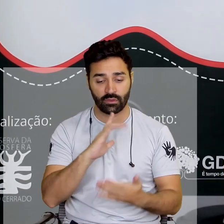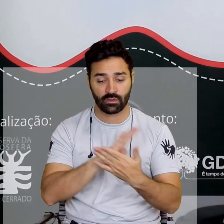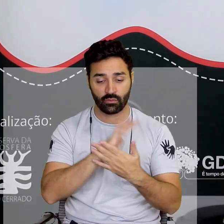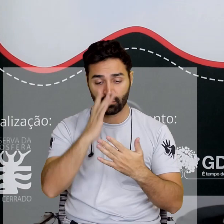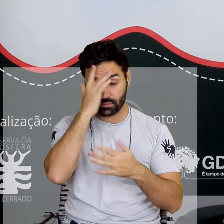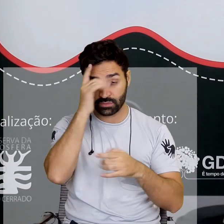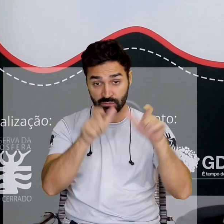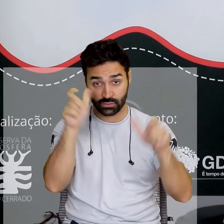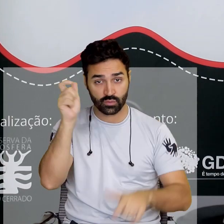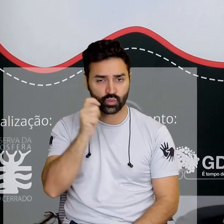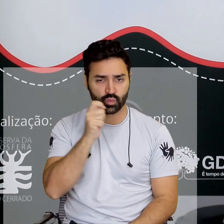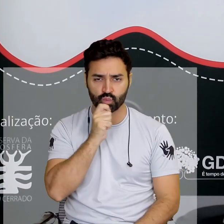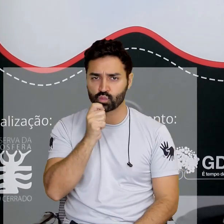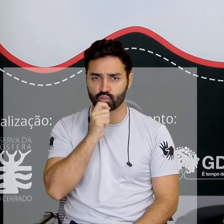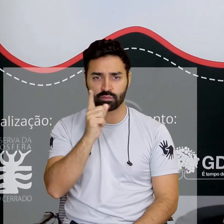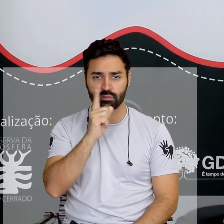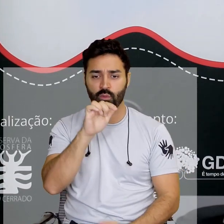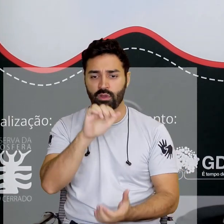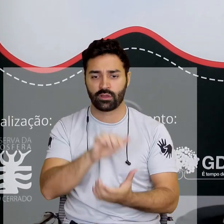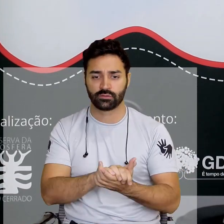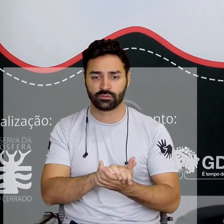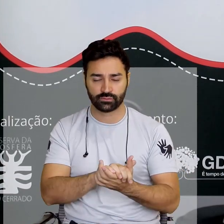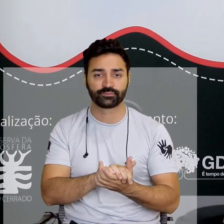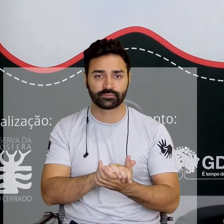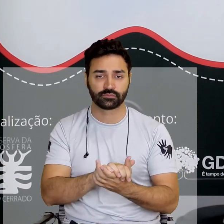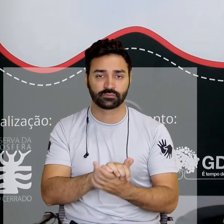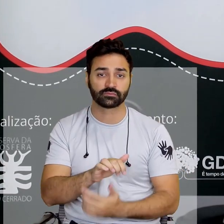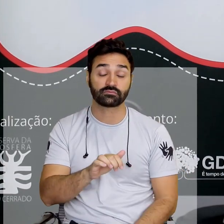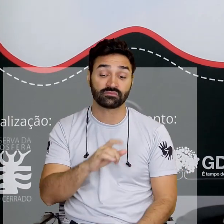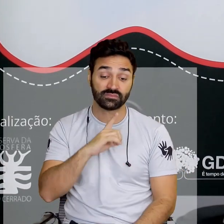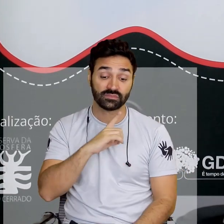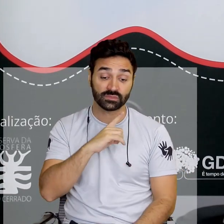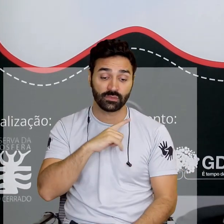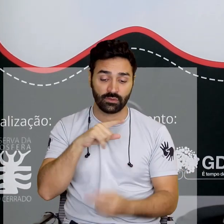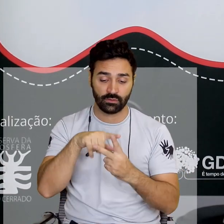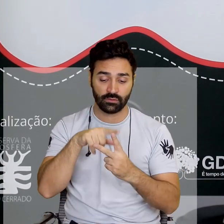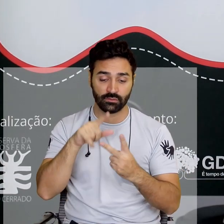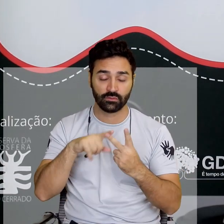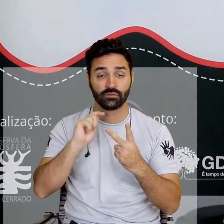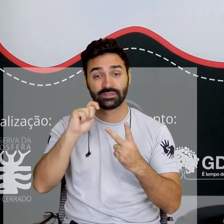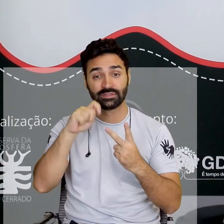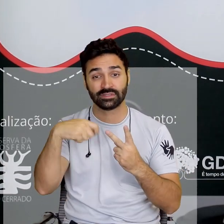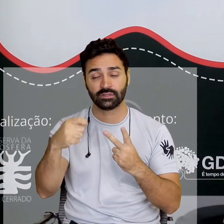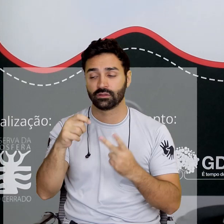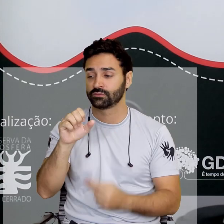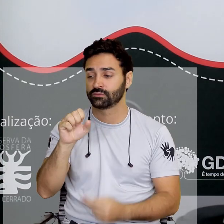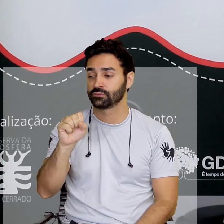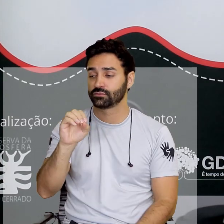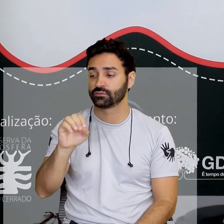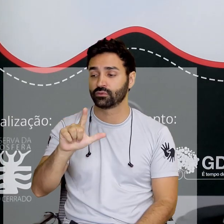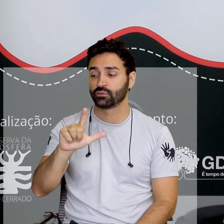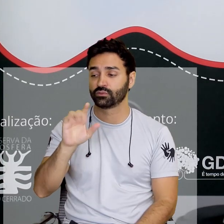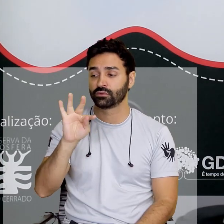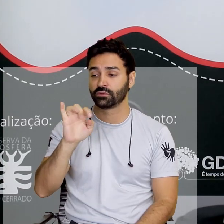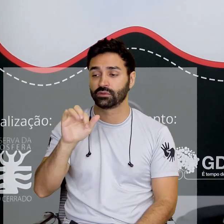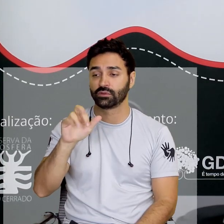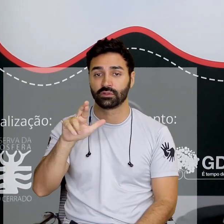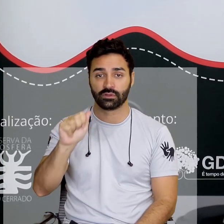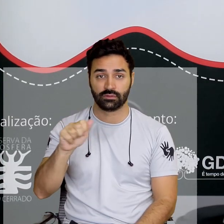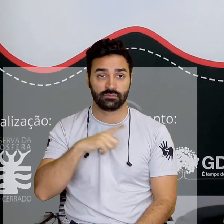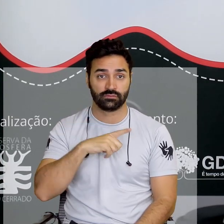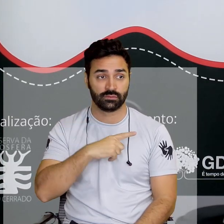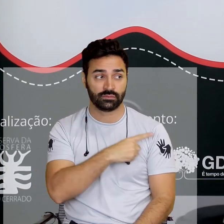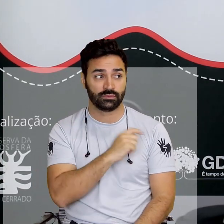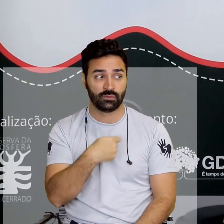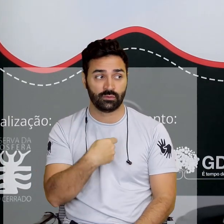são solteiros. Nós temos 2 sinais para solteiro. Nós temos solteiro,